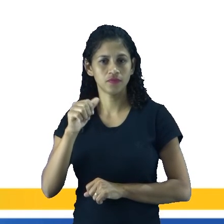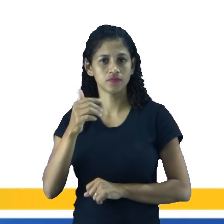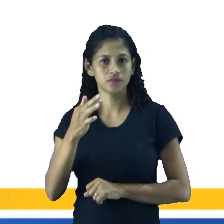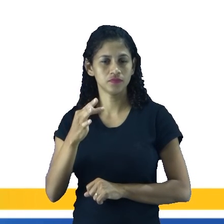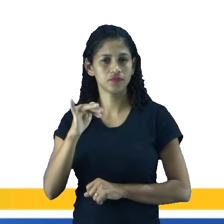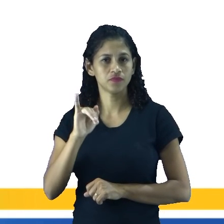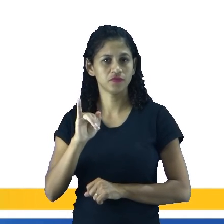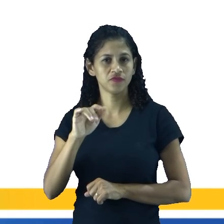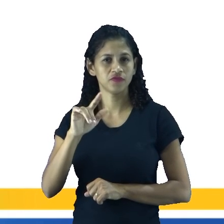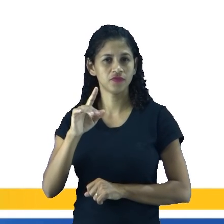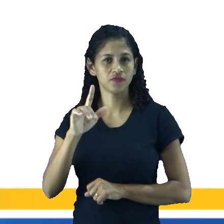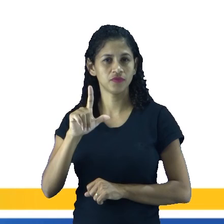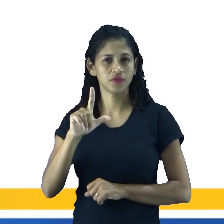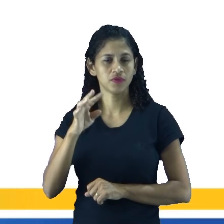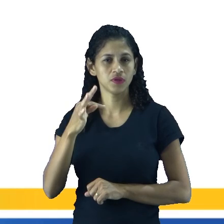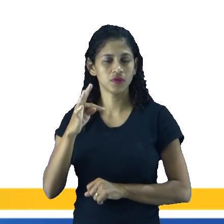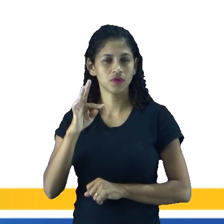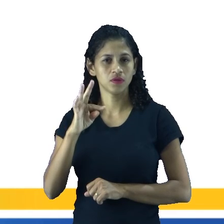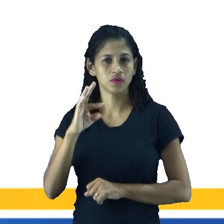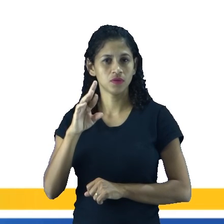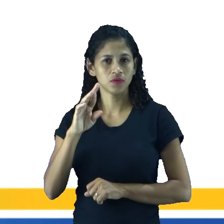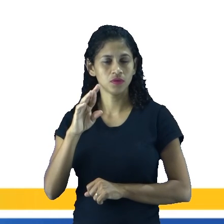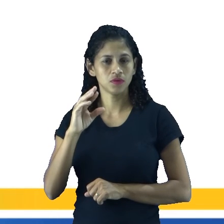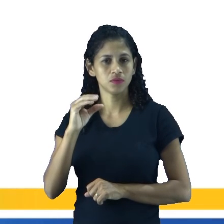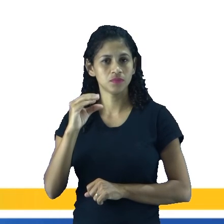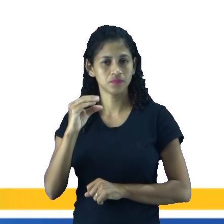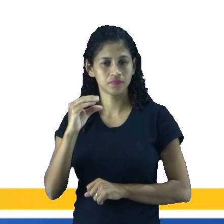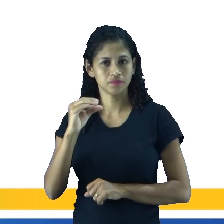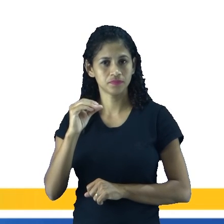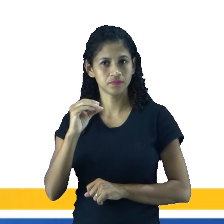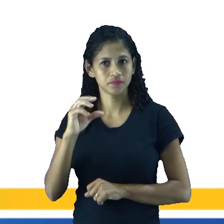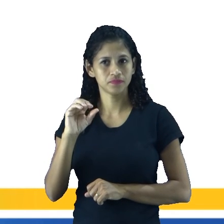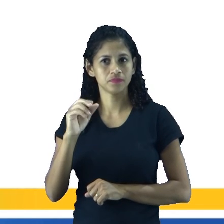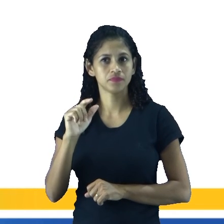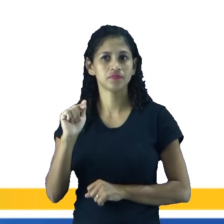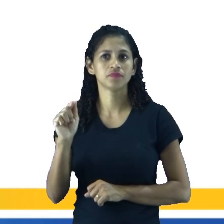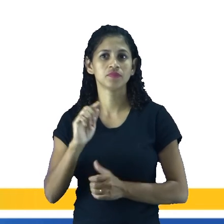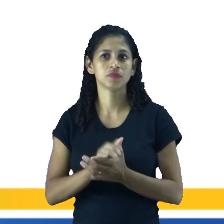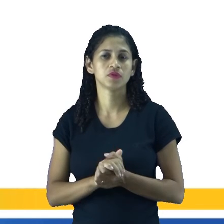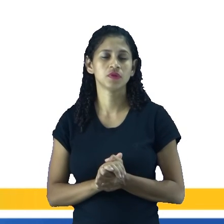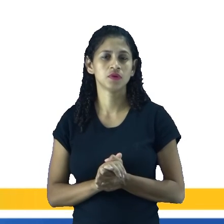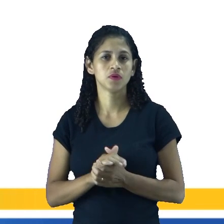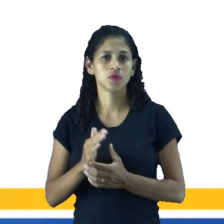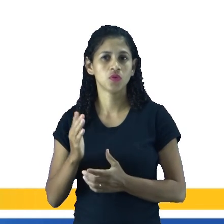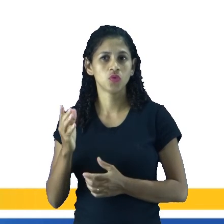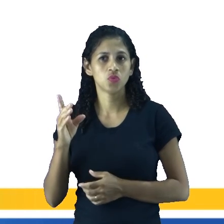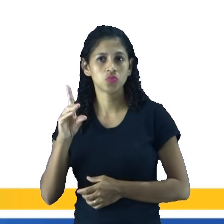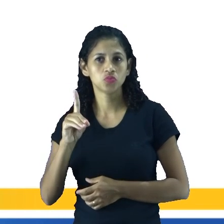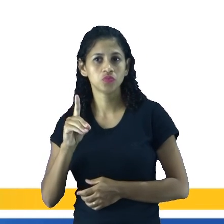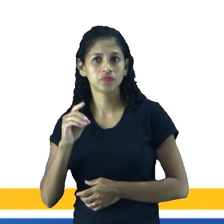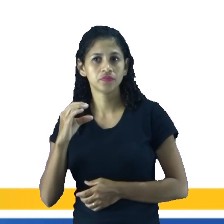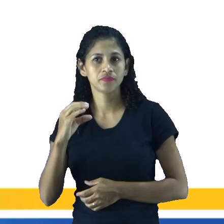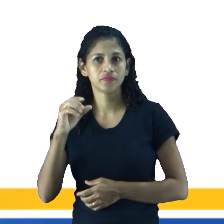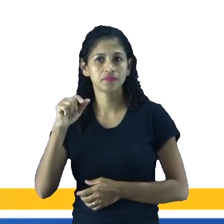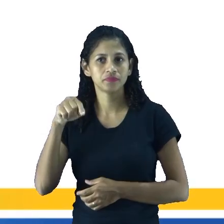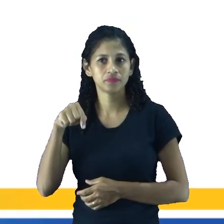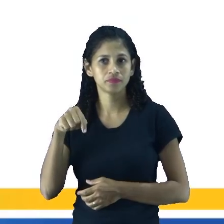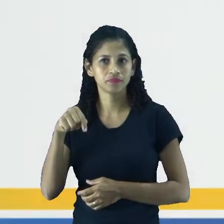de partículas. O próximo passo seria fazer a decantação e, por último, seria o processo